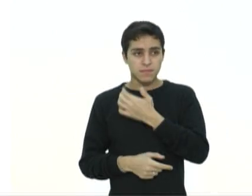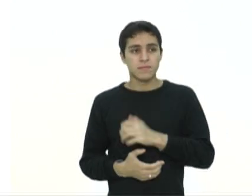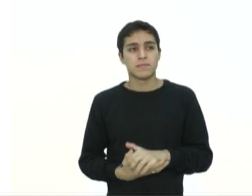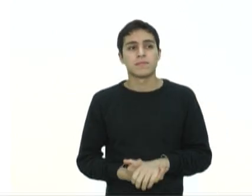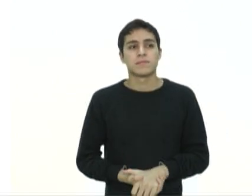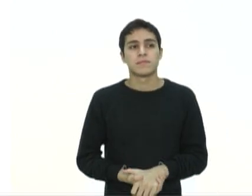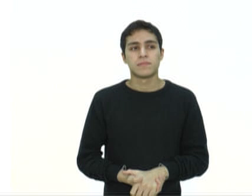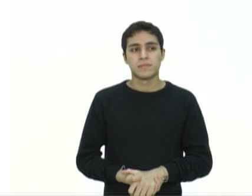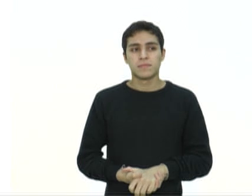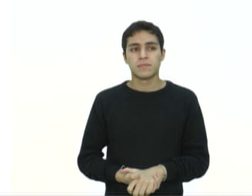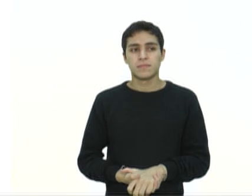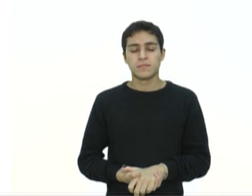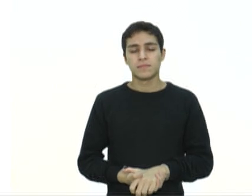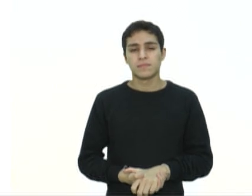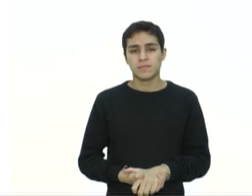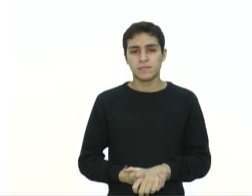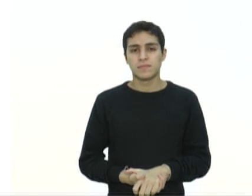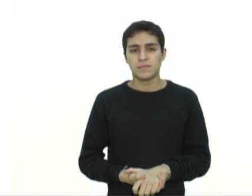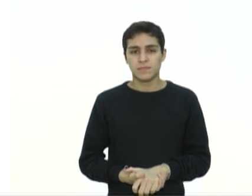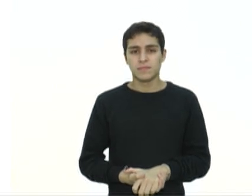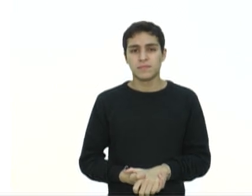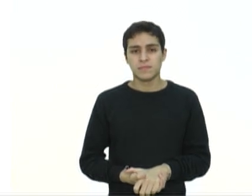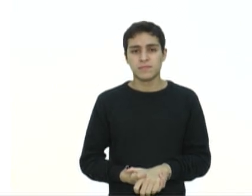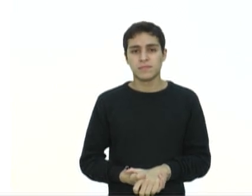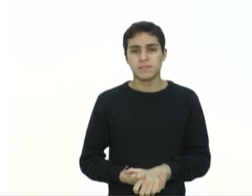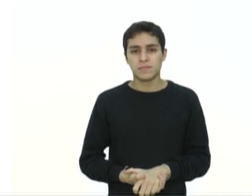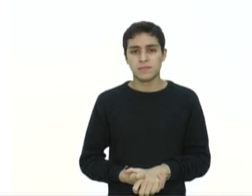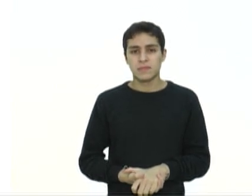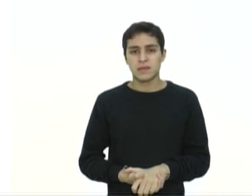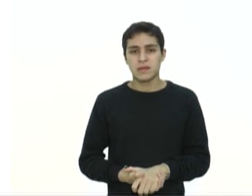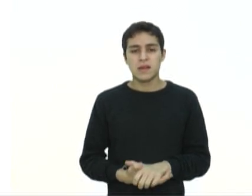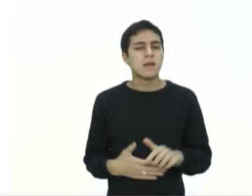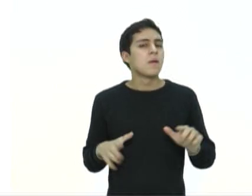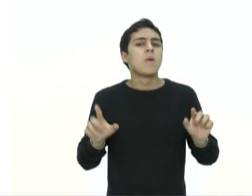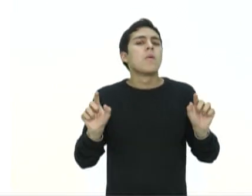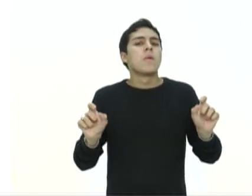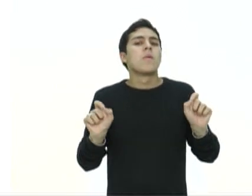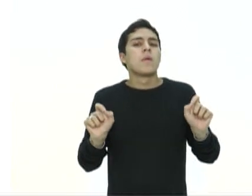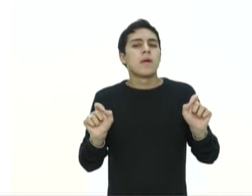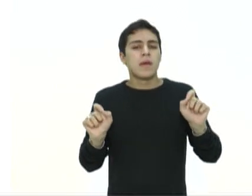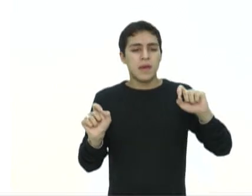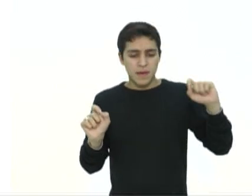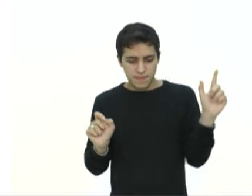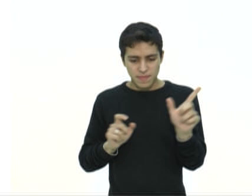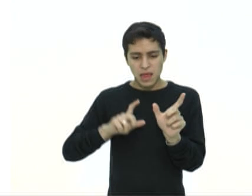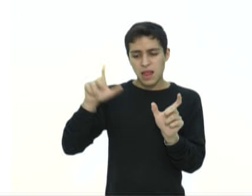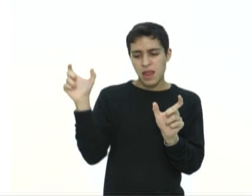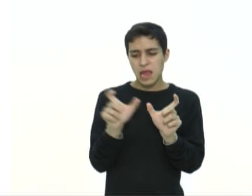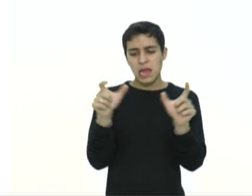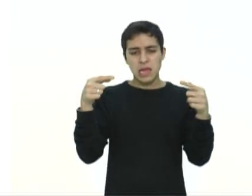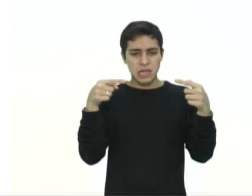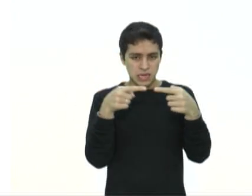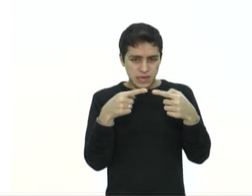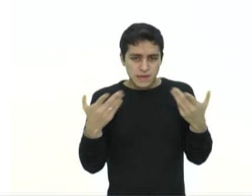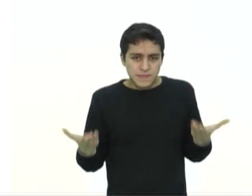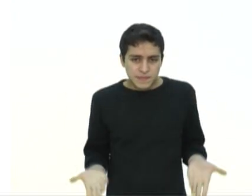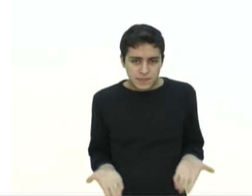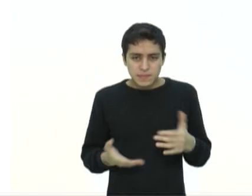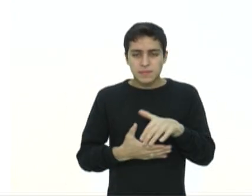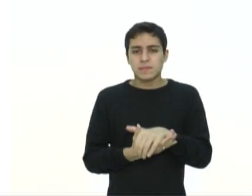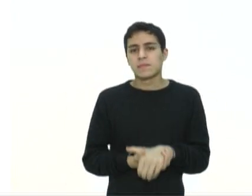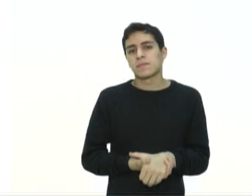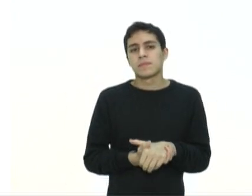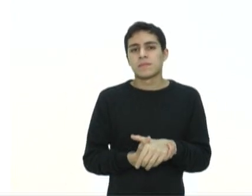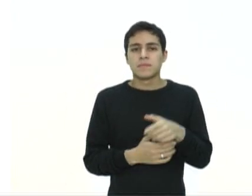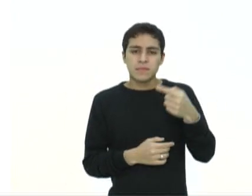está muy arrugada. ¿Qué te sucede? Entonces, ¿cuál es la palabra que debemos utilizar ahí